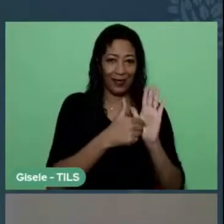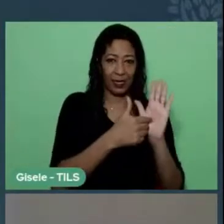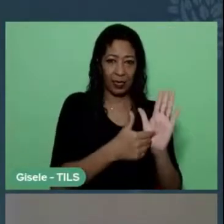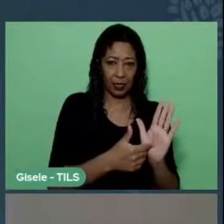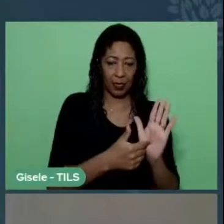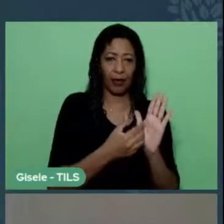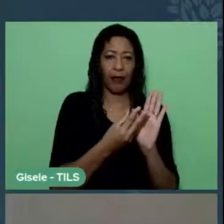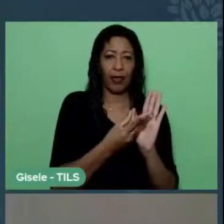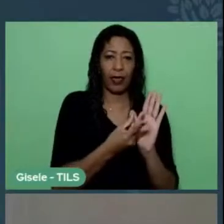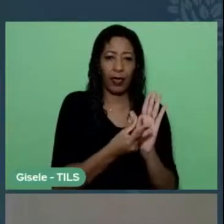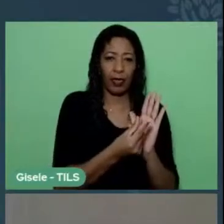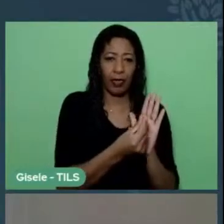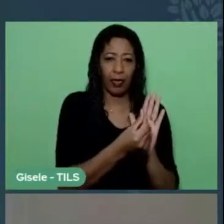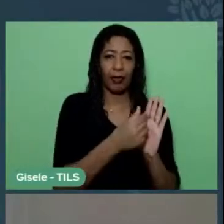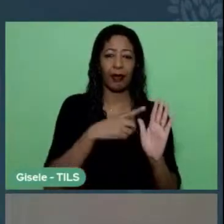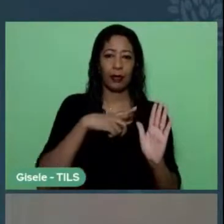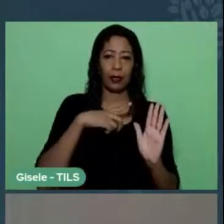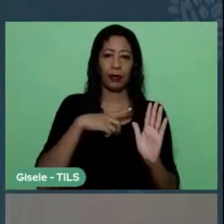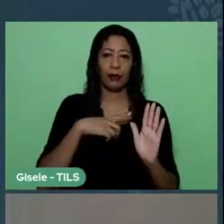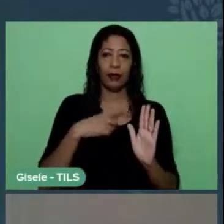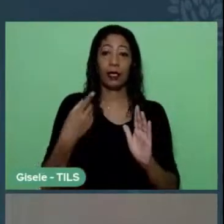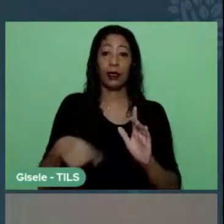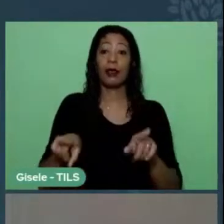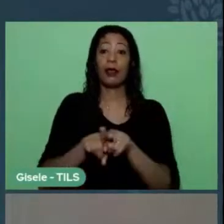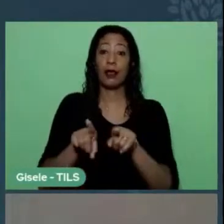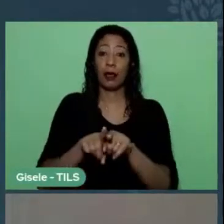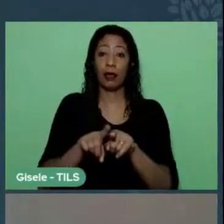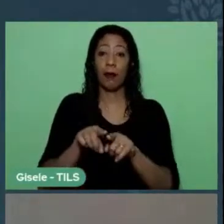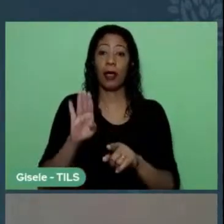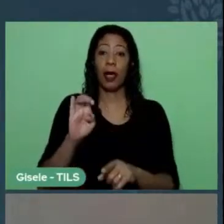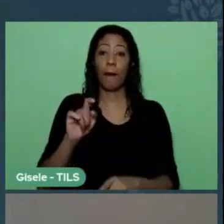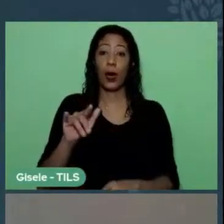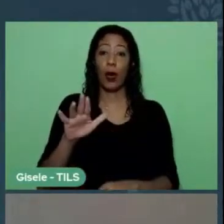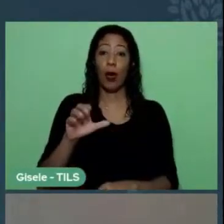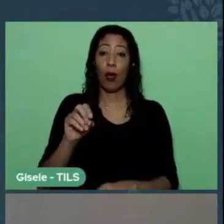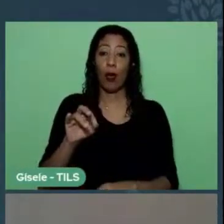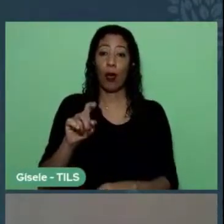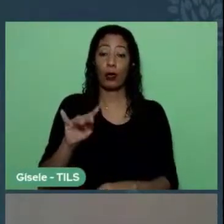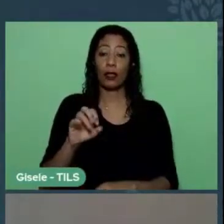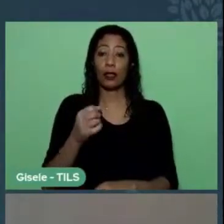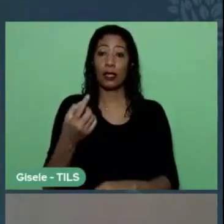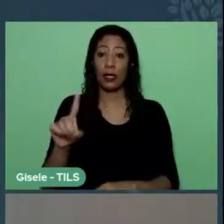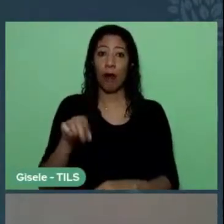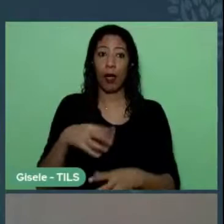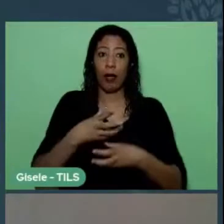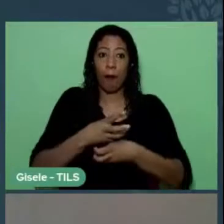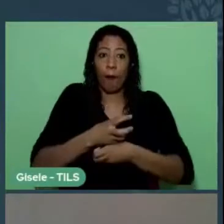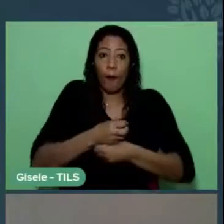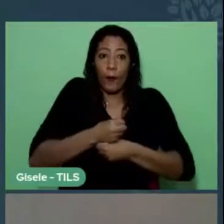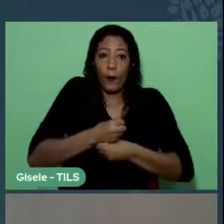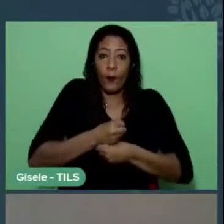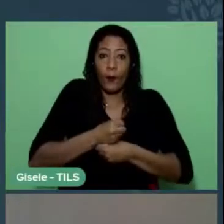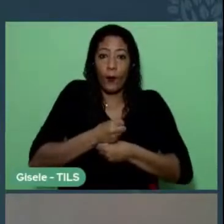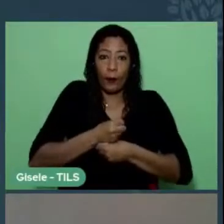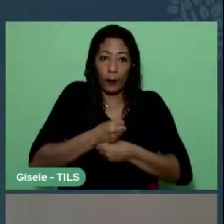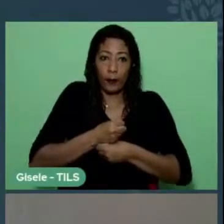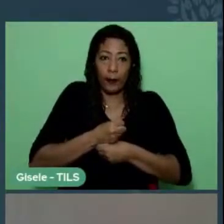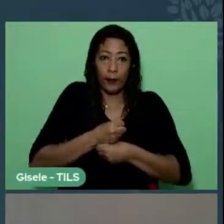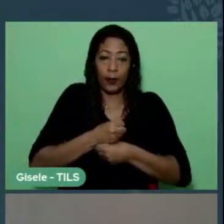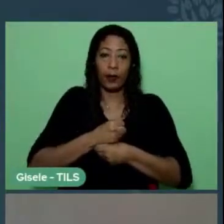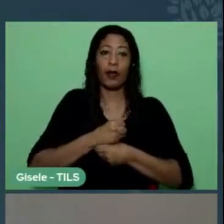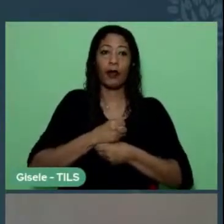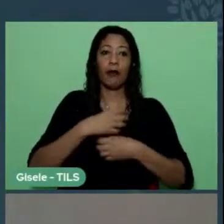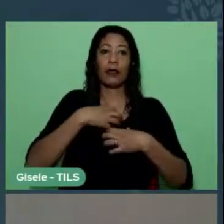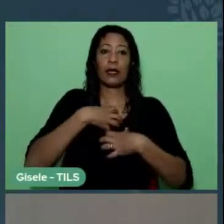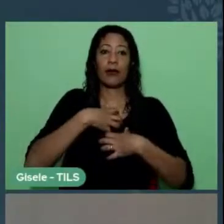secreção e dos sintomas inflamatórios da doença, e a broncoconstricção, que a gente tem aí o fechamento do brônquio, levando aos sintomas de falta de ar e